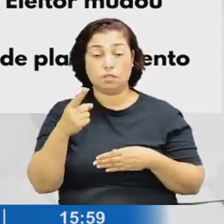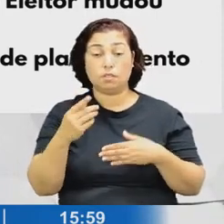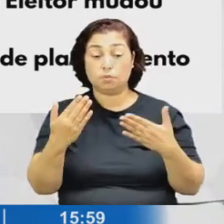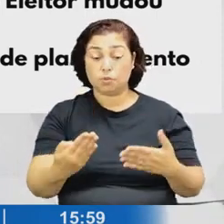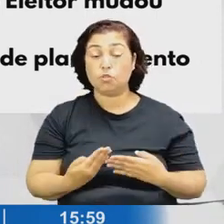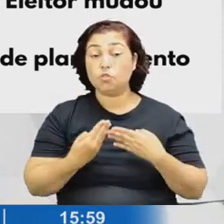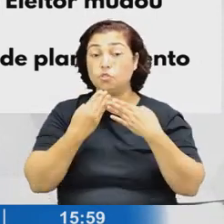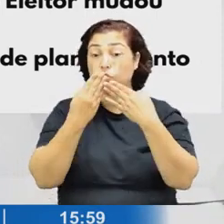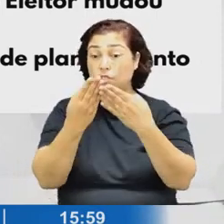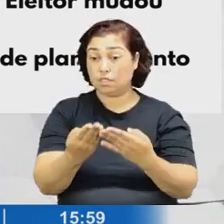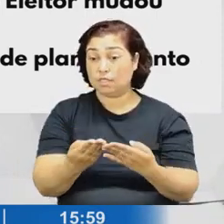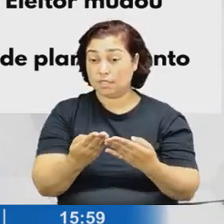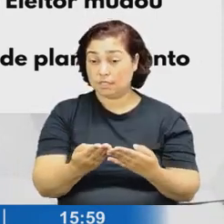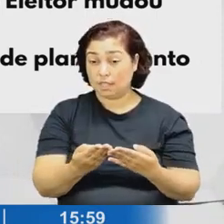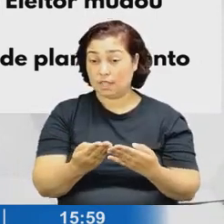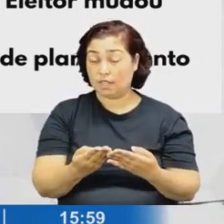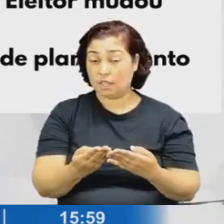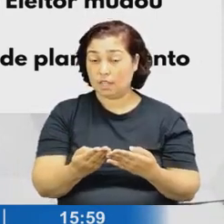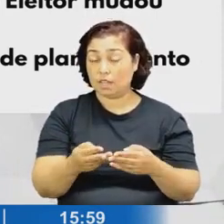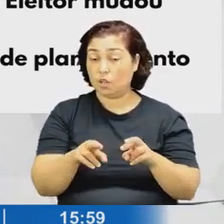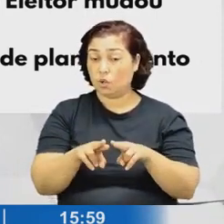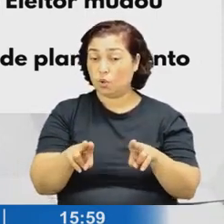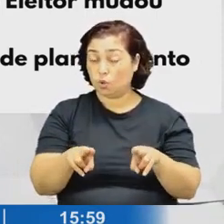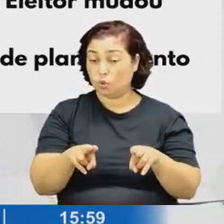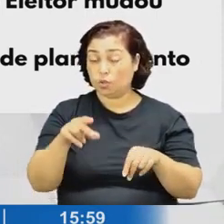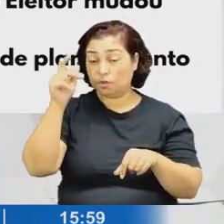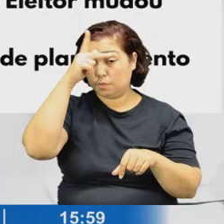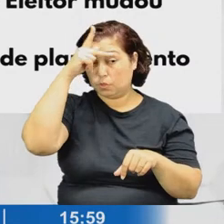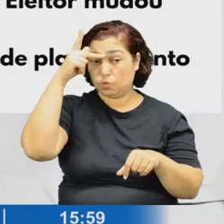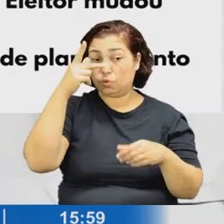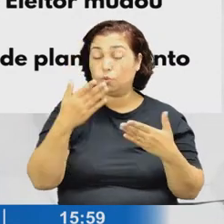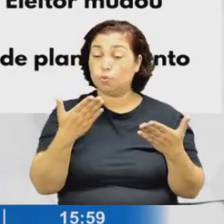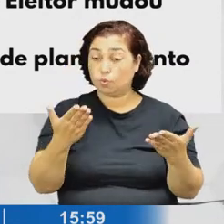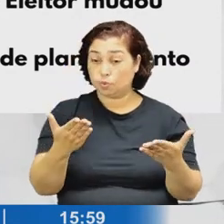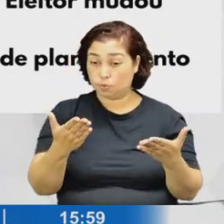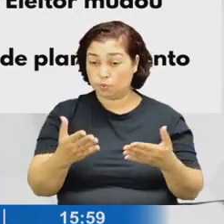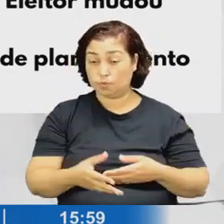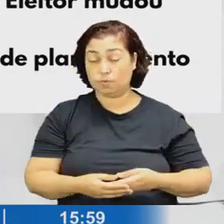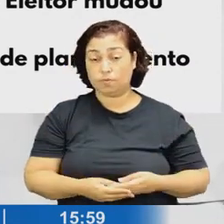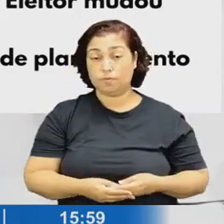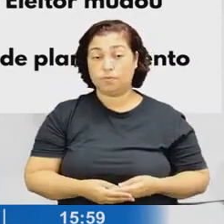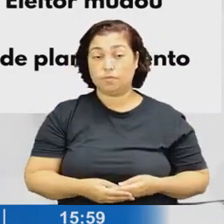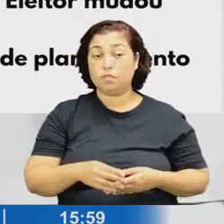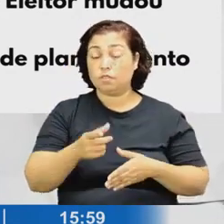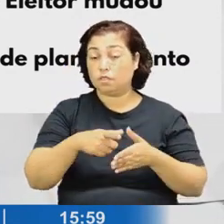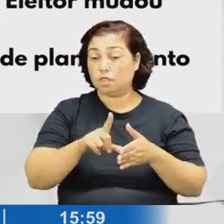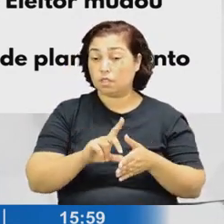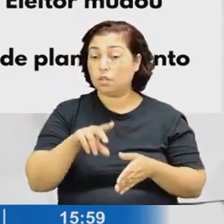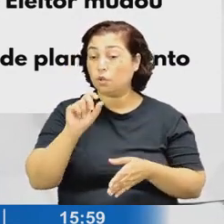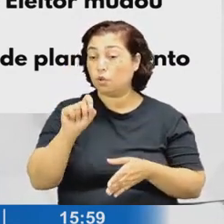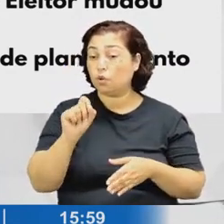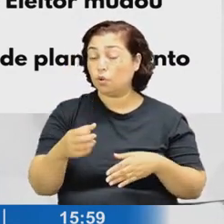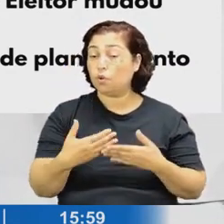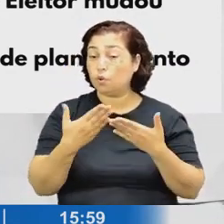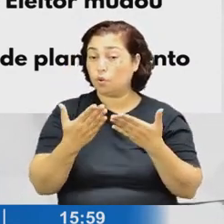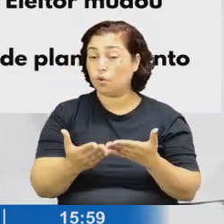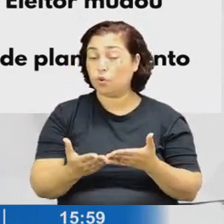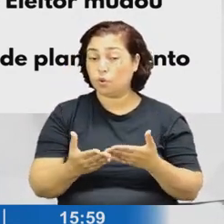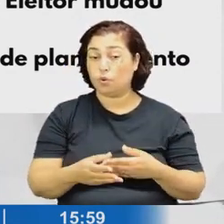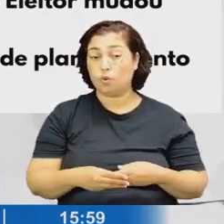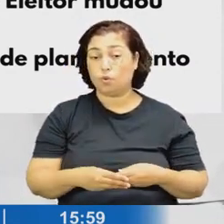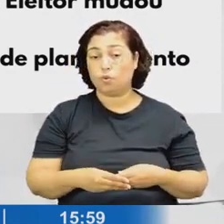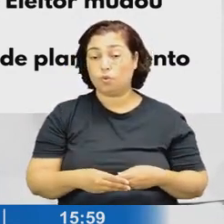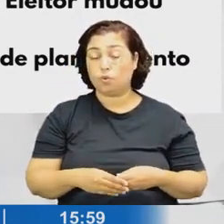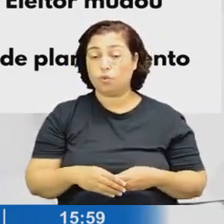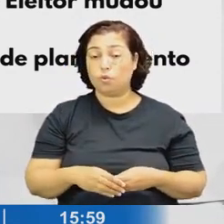dar coisa para as pessoas Eu sei que dá antes o que que você vai dar você vai dar congruência